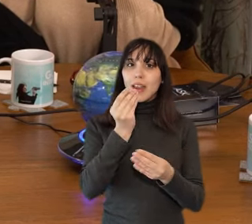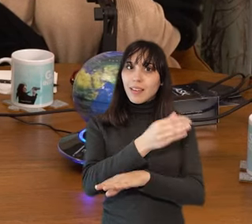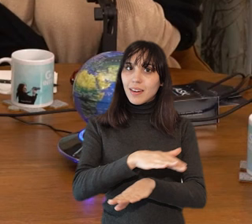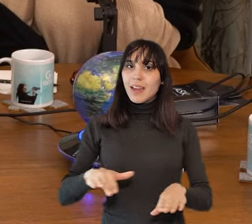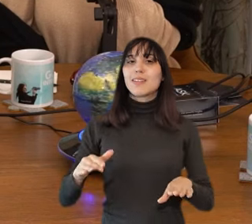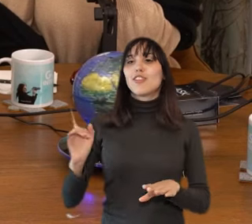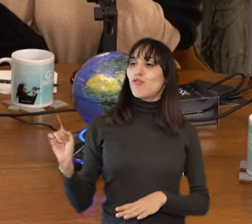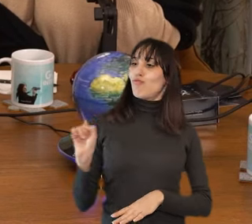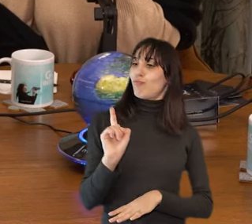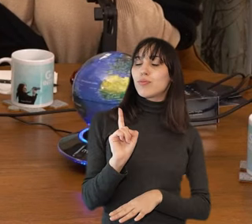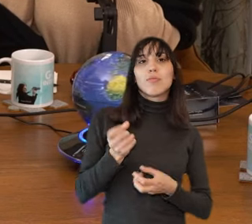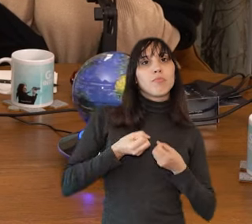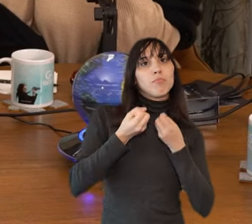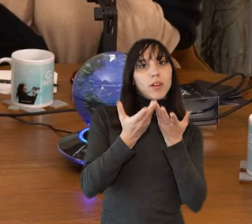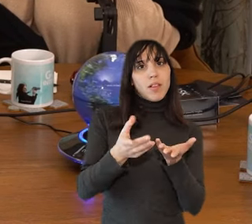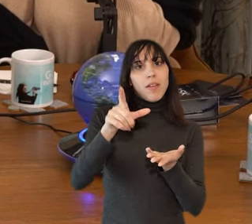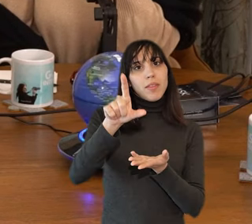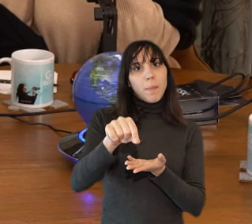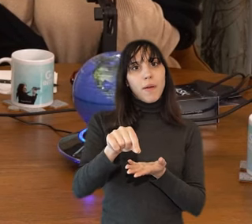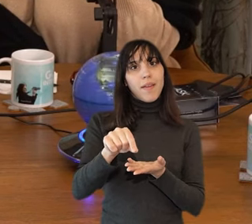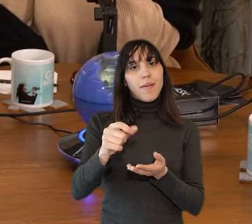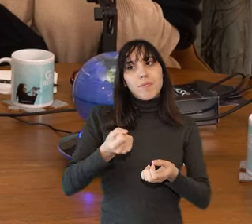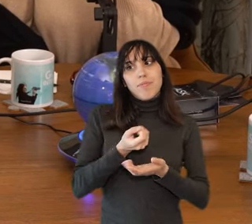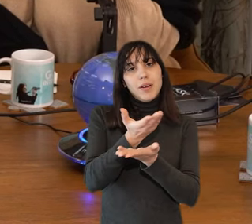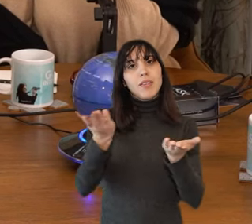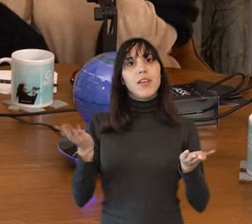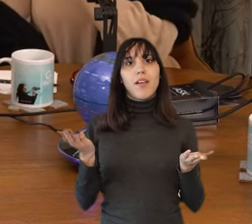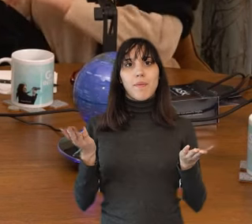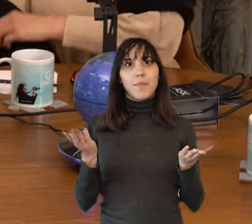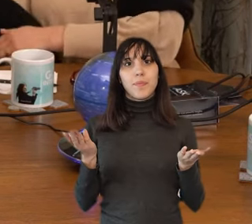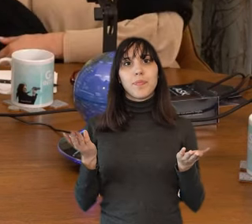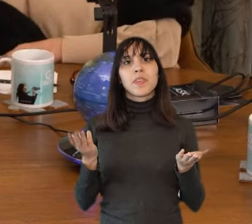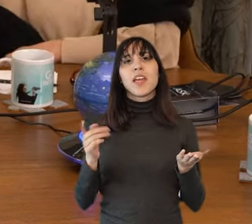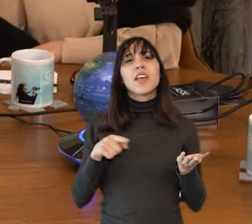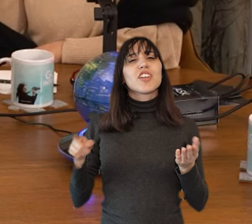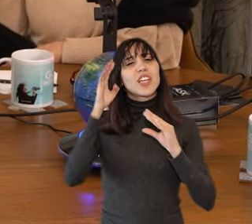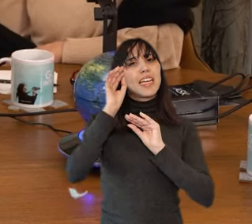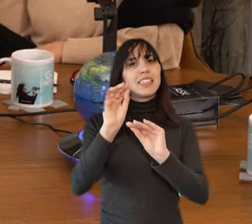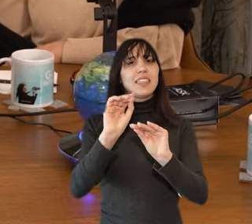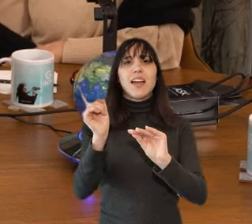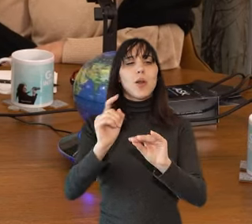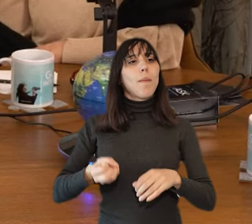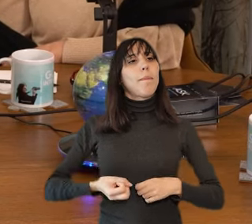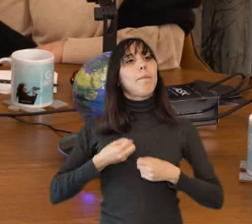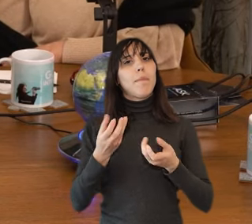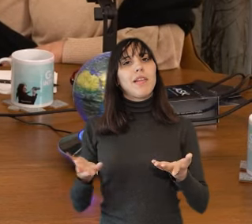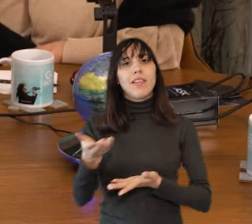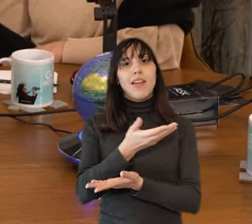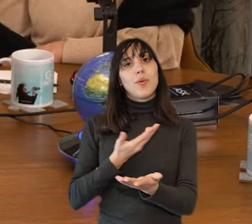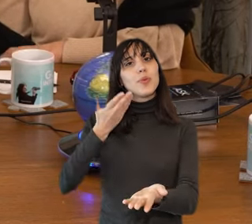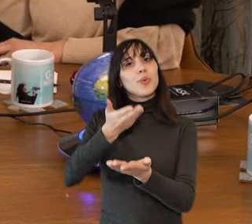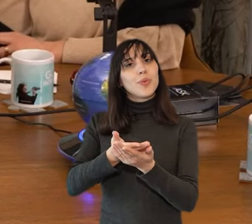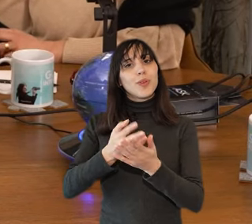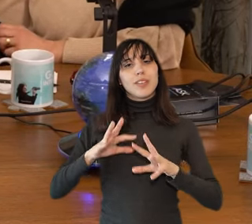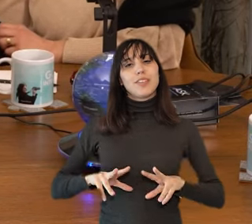e e também eh fazerem essa partilha nós não vamos não vão ensinar nãoé eles vão partilhar vão propor